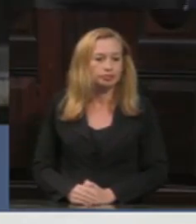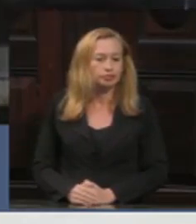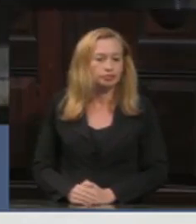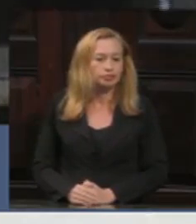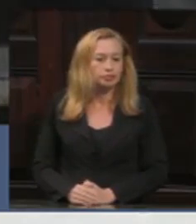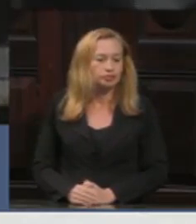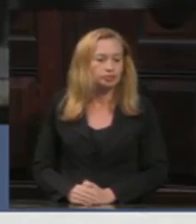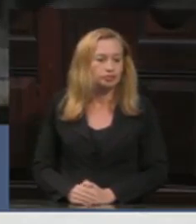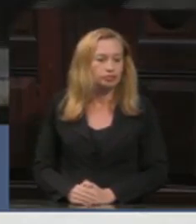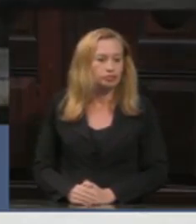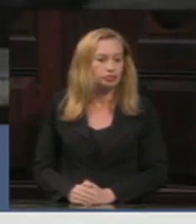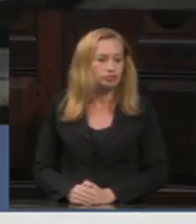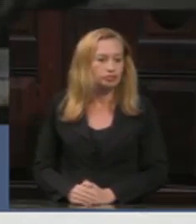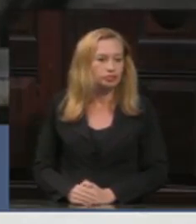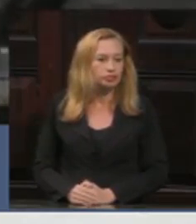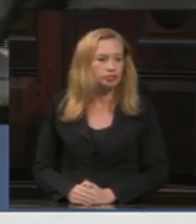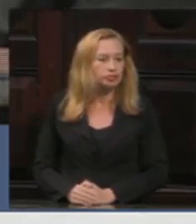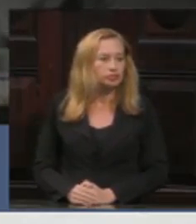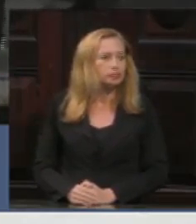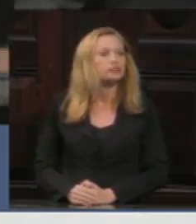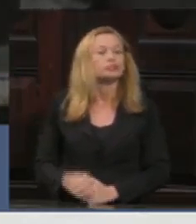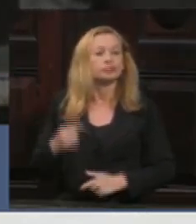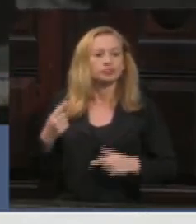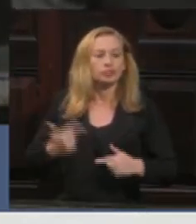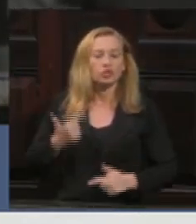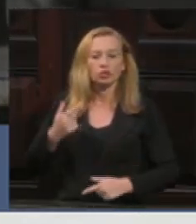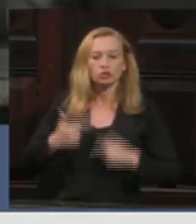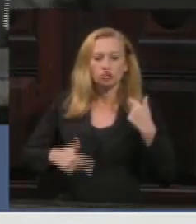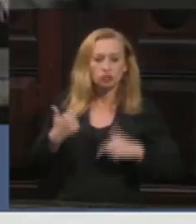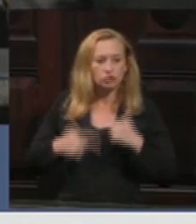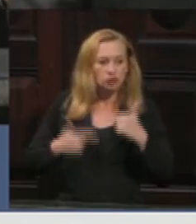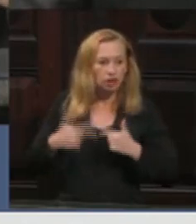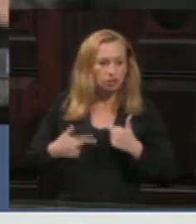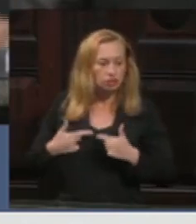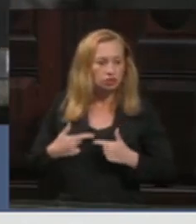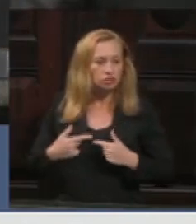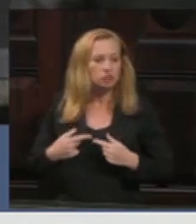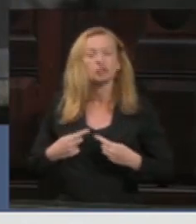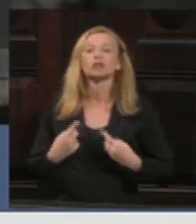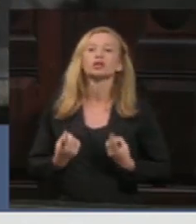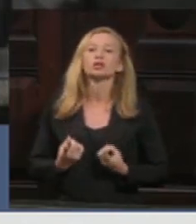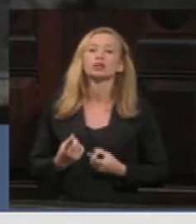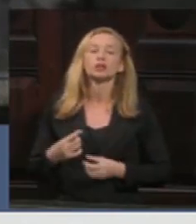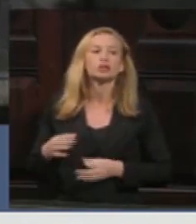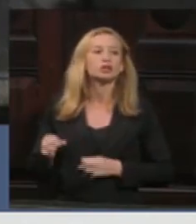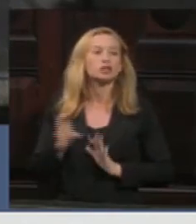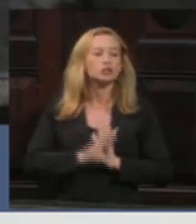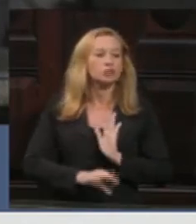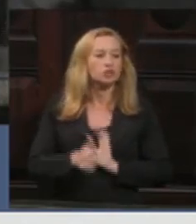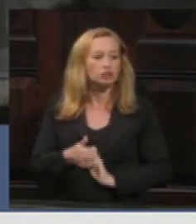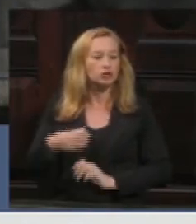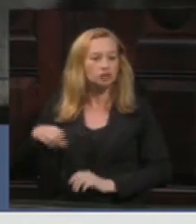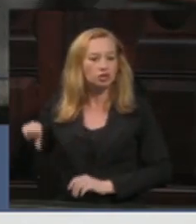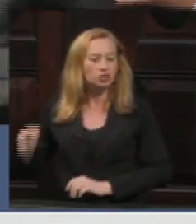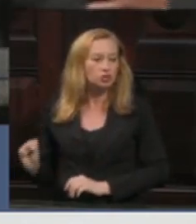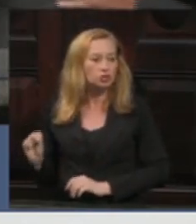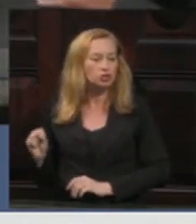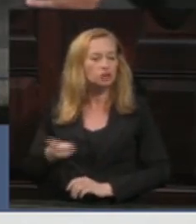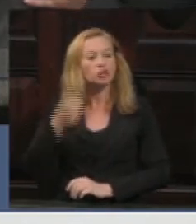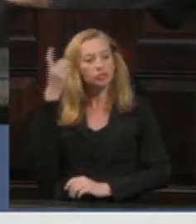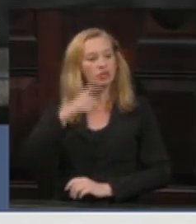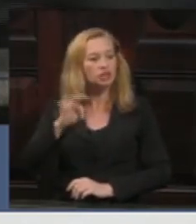Ok, deputado. Em segunda discussão, segundo dia para recebimento de emendas, projeto de resolução 839/2018, de autoria dos deputados